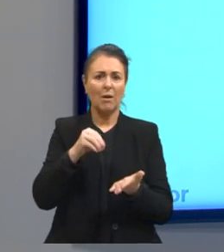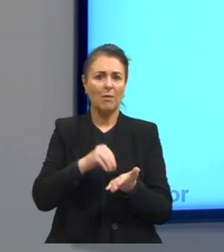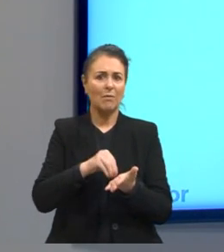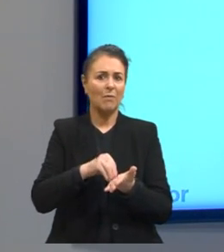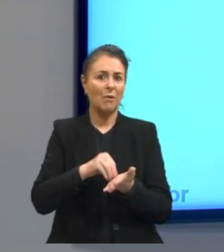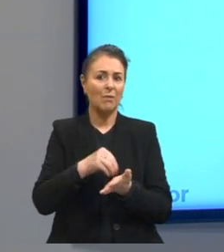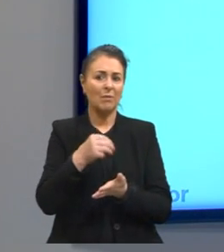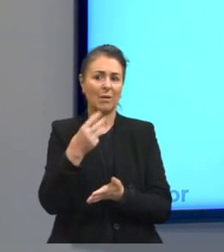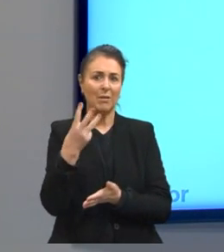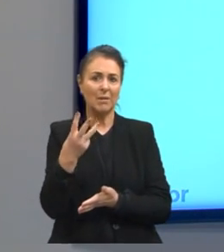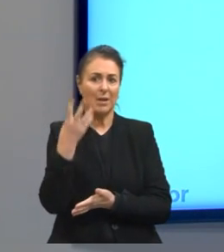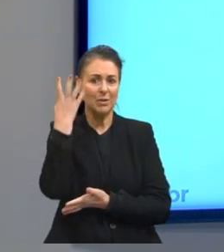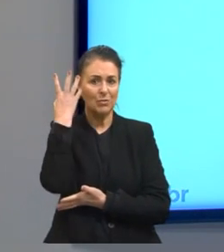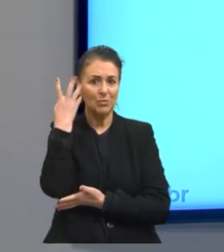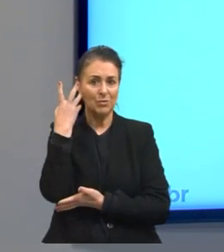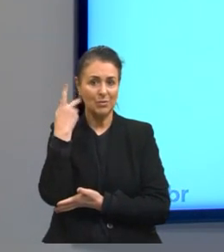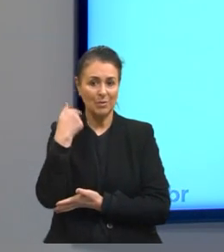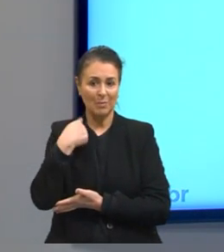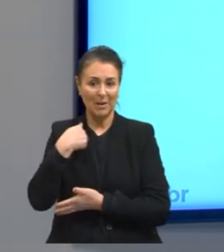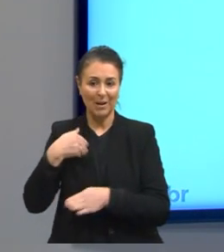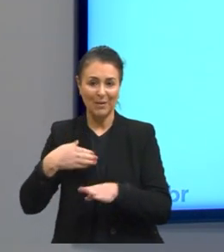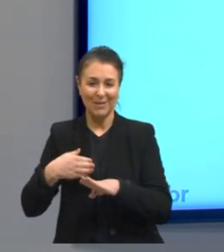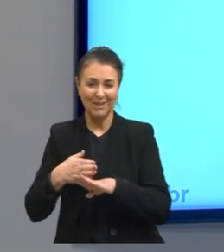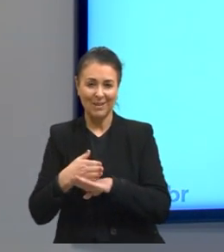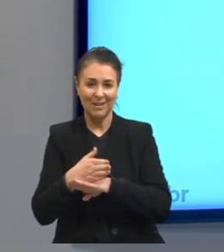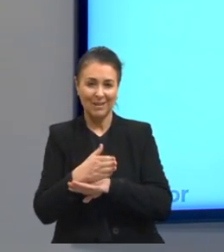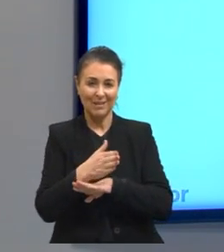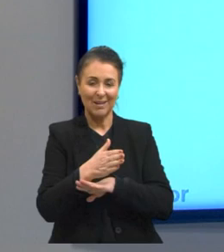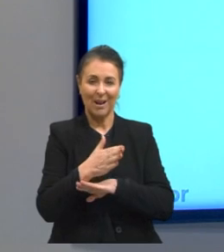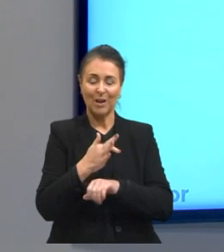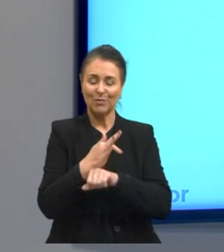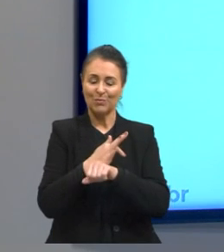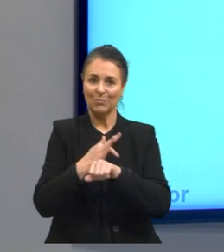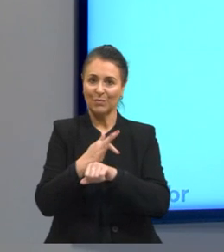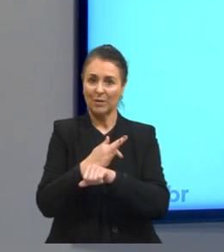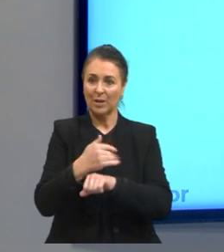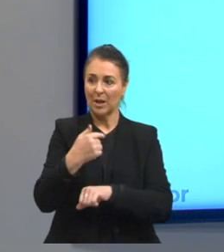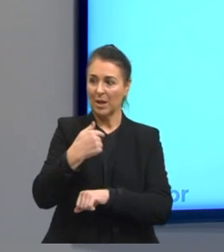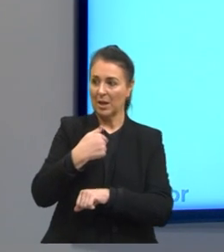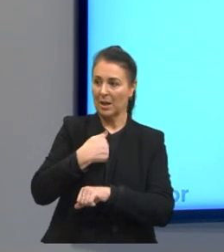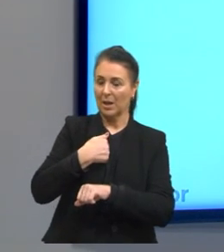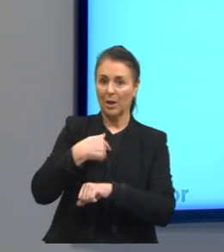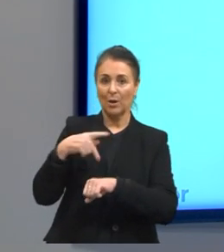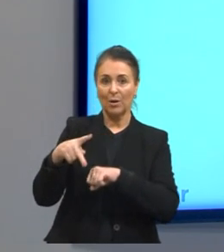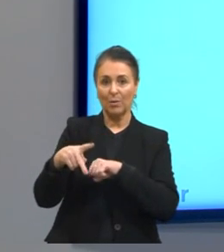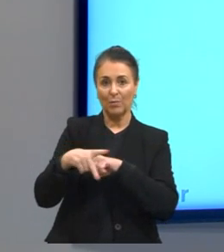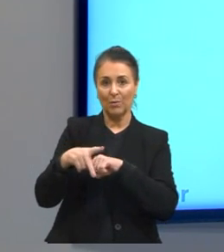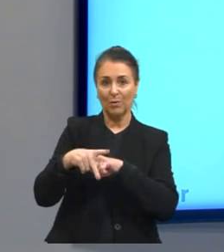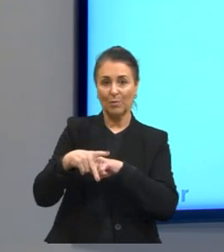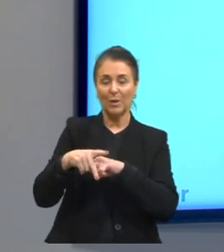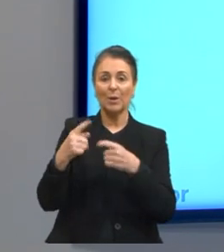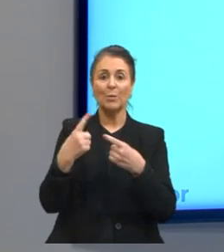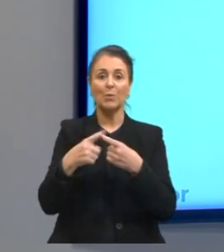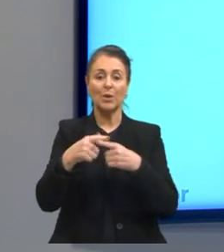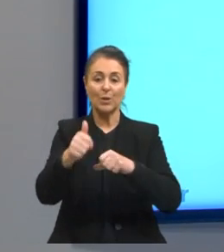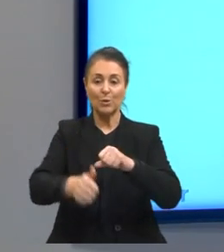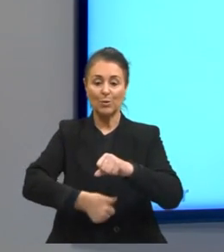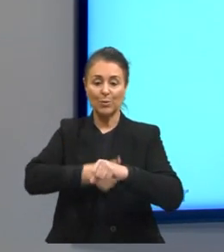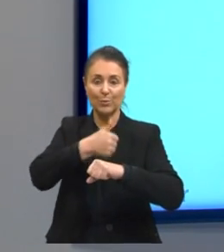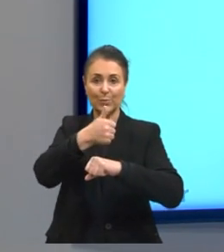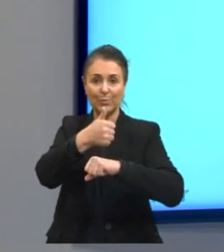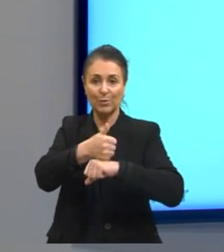dias para eu entrar de férias. Então, eu, aqui é o pronome, porque vai substituir, por exemplo,